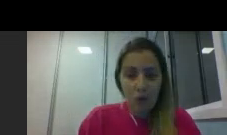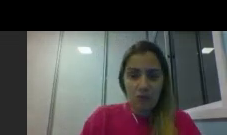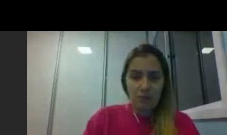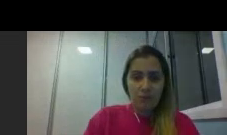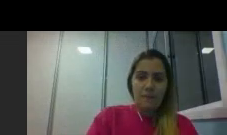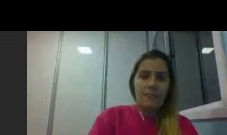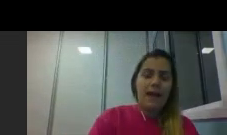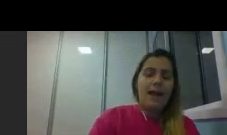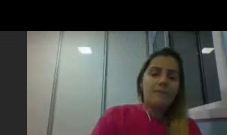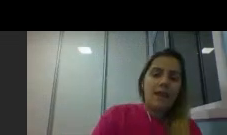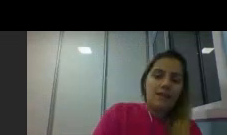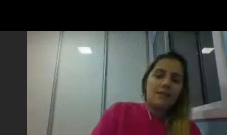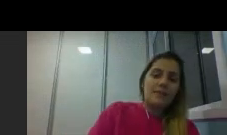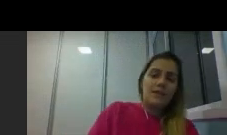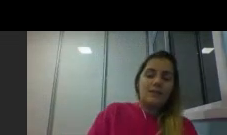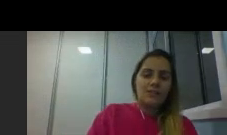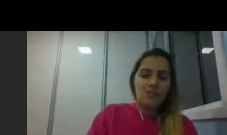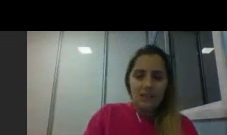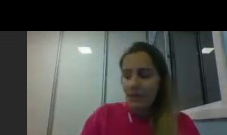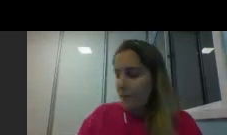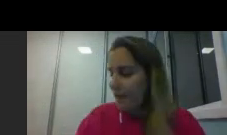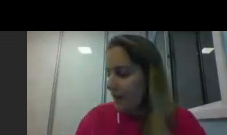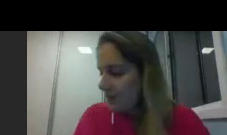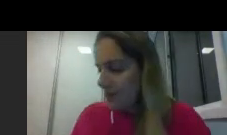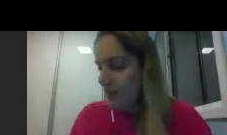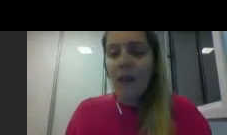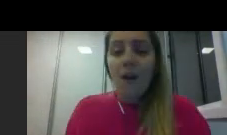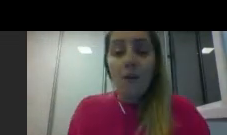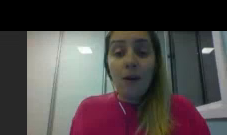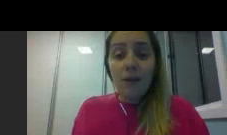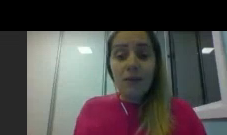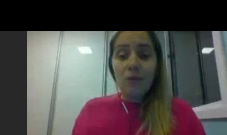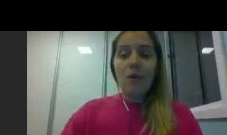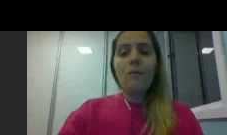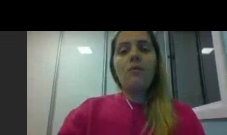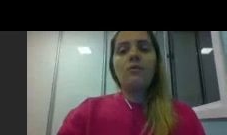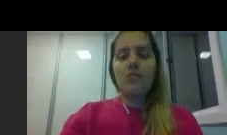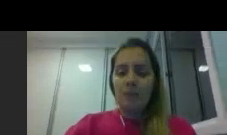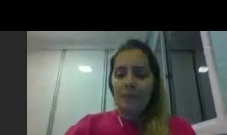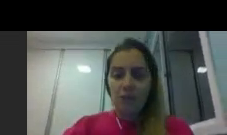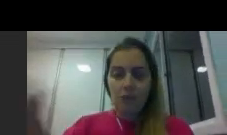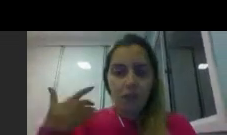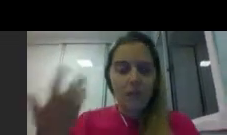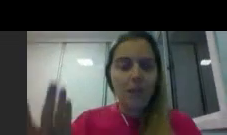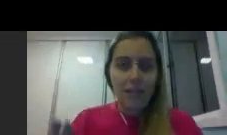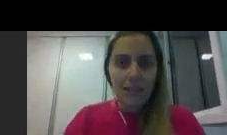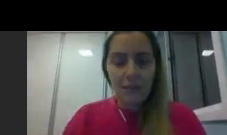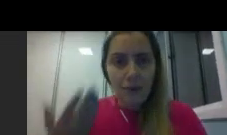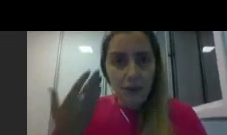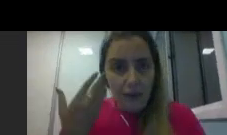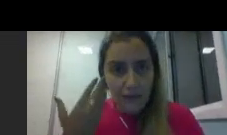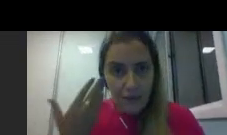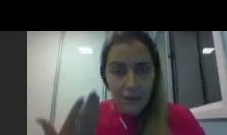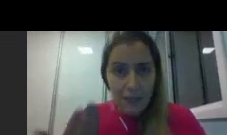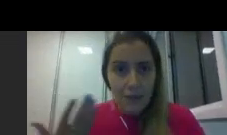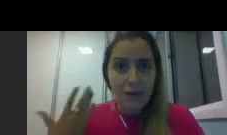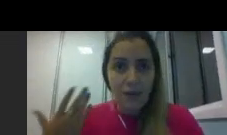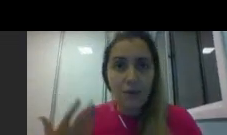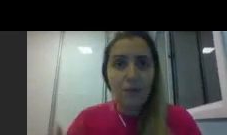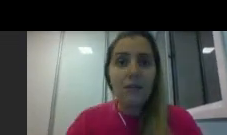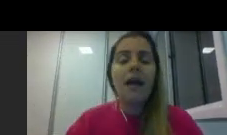meu fenótipo, tá? A expressão desses genes, a minha aparência. Uma coisa muito comum, gente, a parte dos olhos é brincadeira. Meu olho é